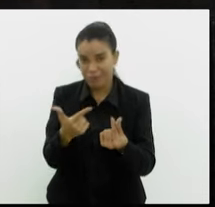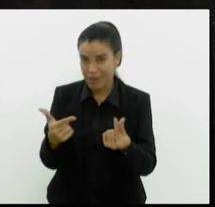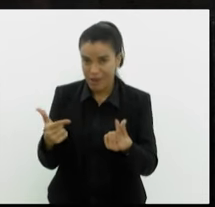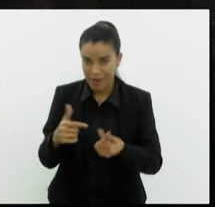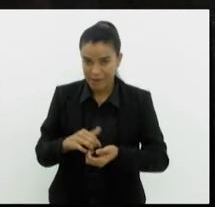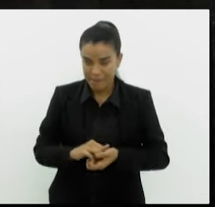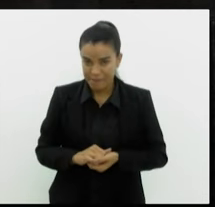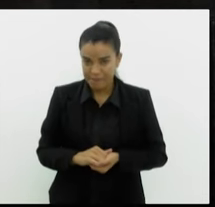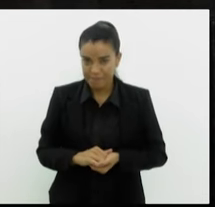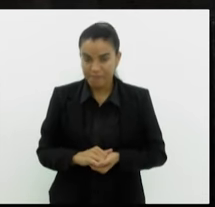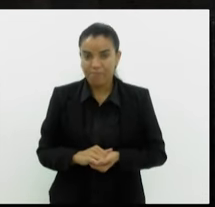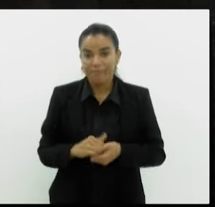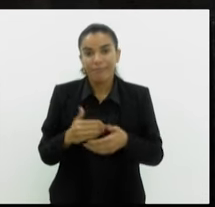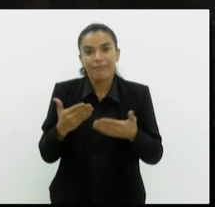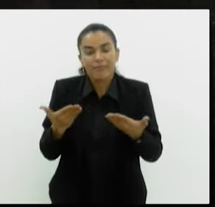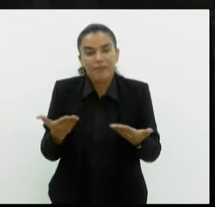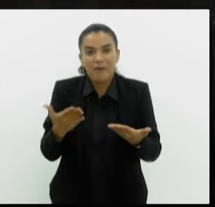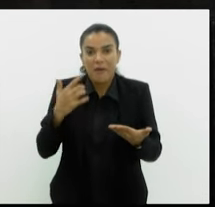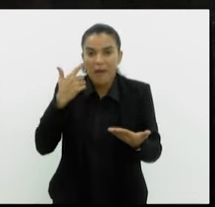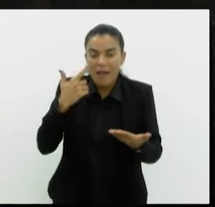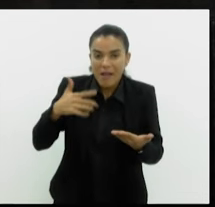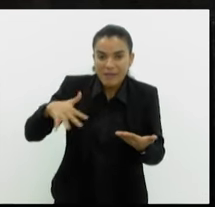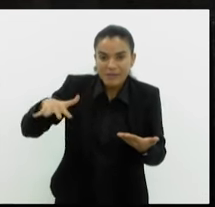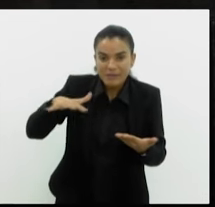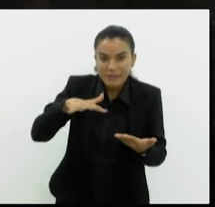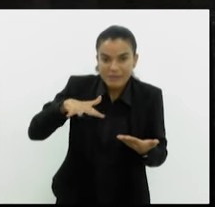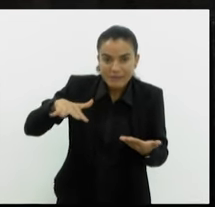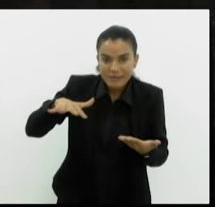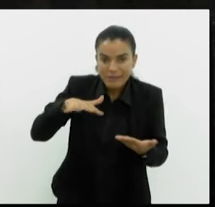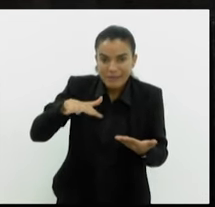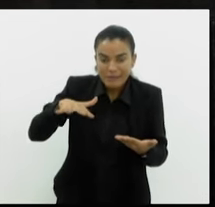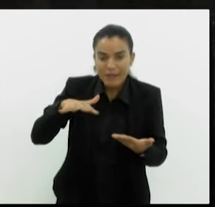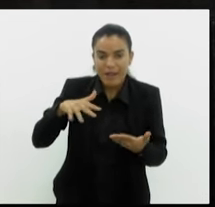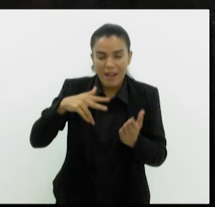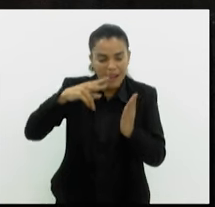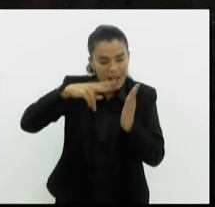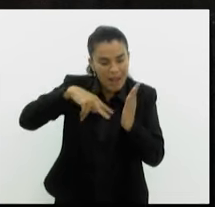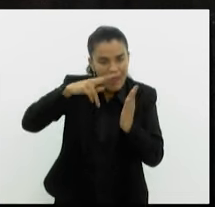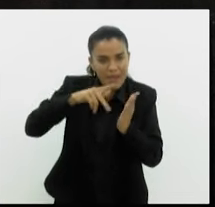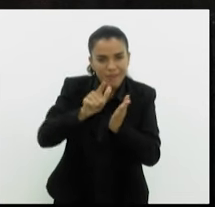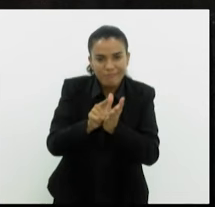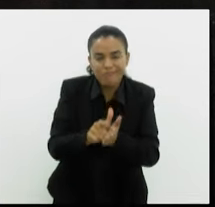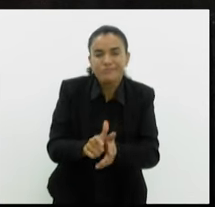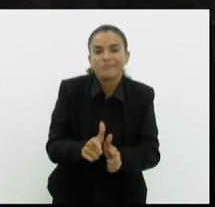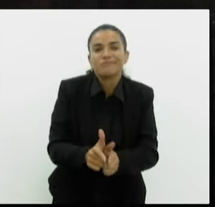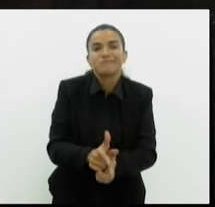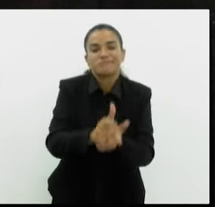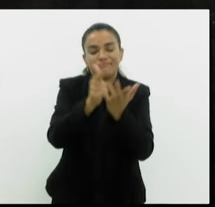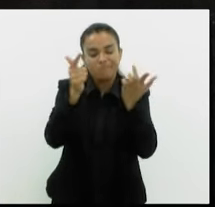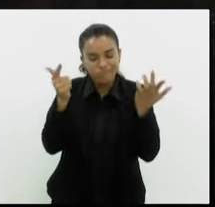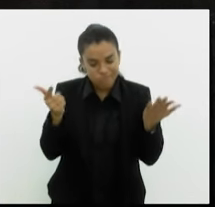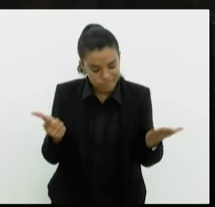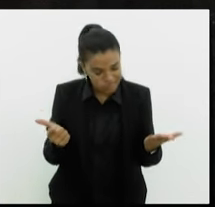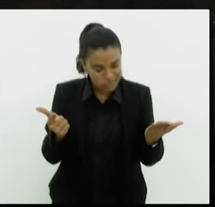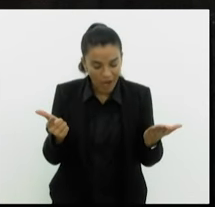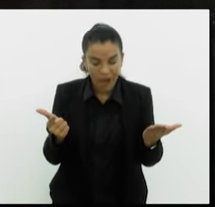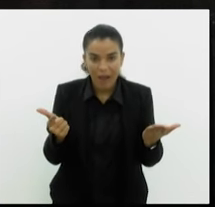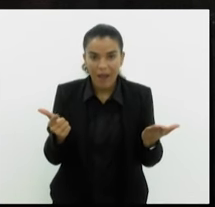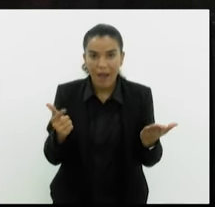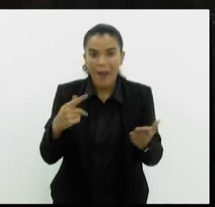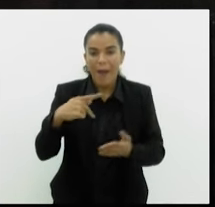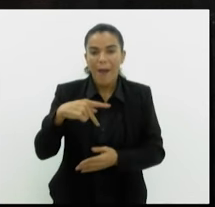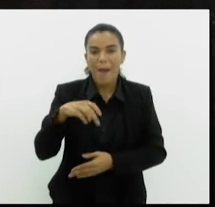Aí, diante desse quadro, a gente lê as matérias jornalísticas e vê a famosa PEC